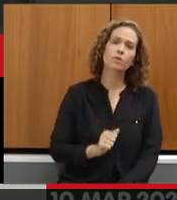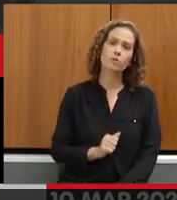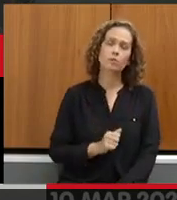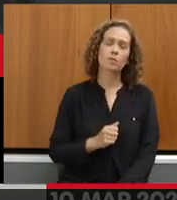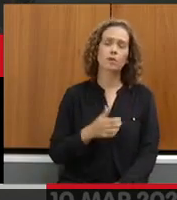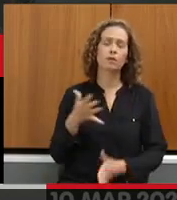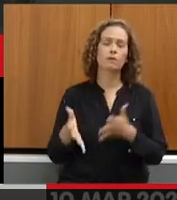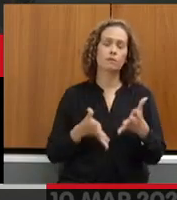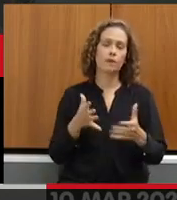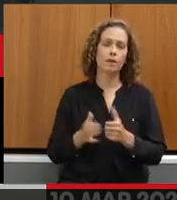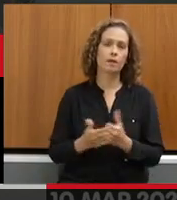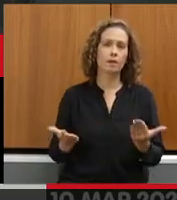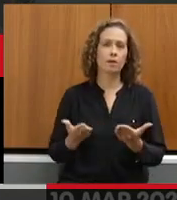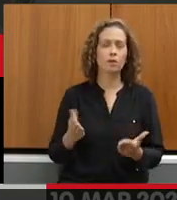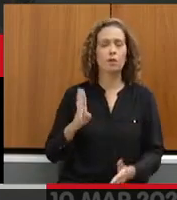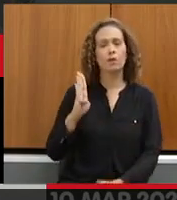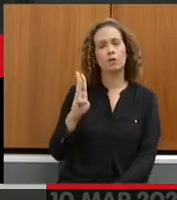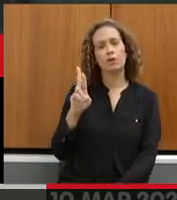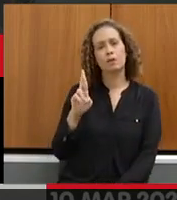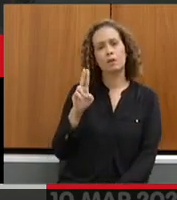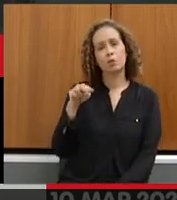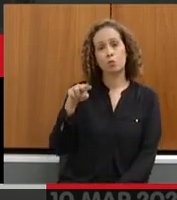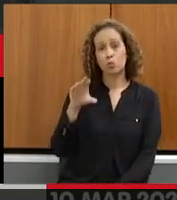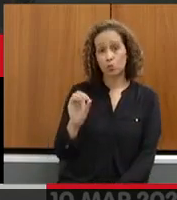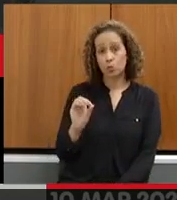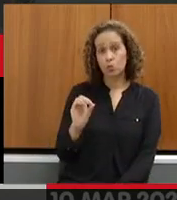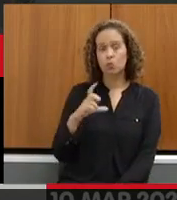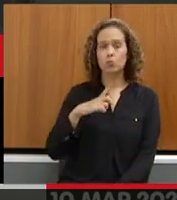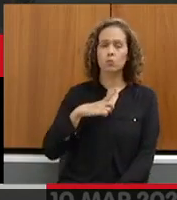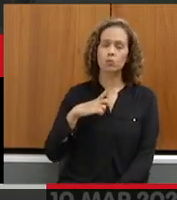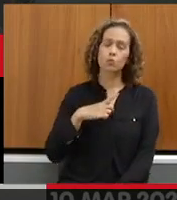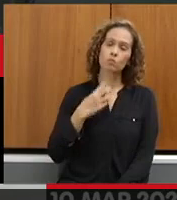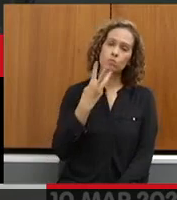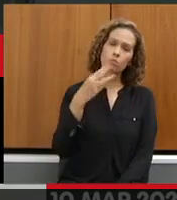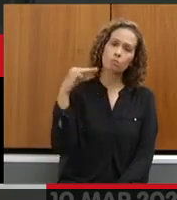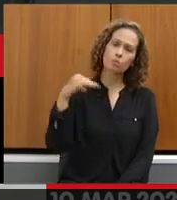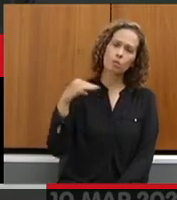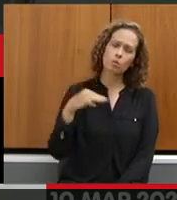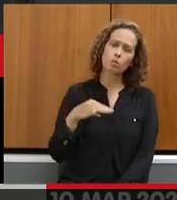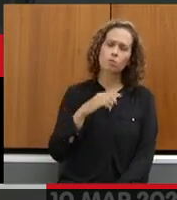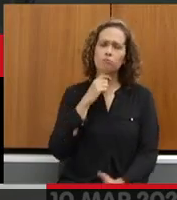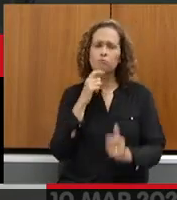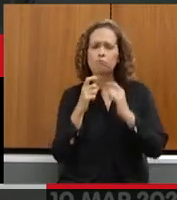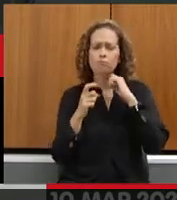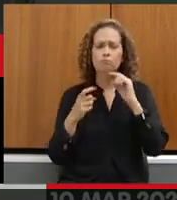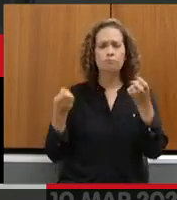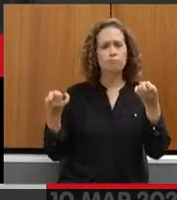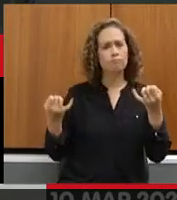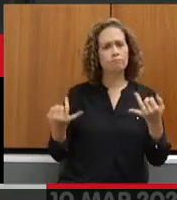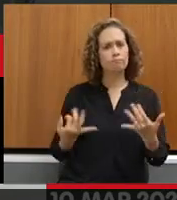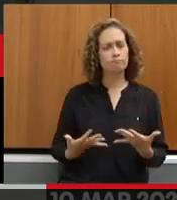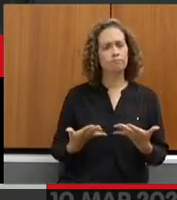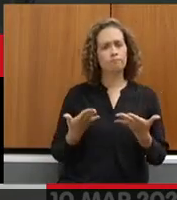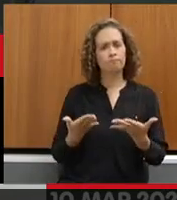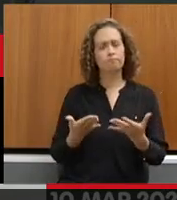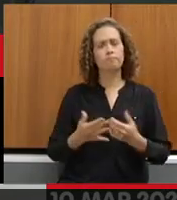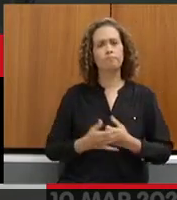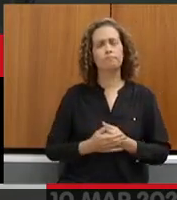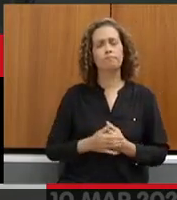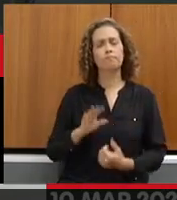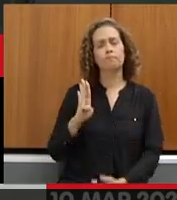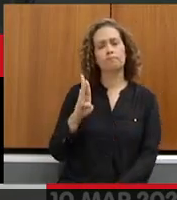ao Deputado no índia terá três minutos para os seus questionamentos a sua fala Deputado